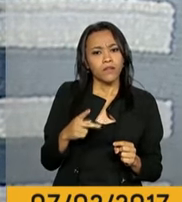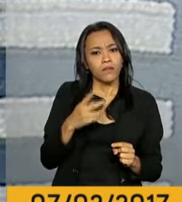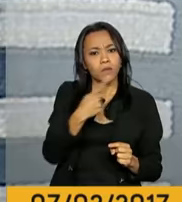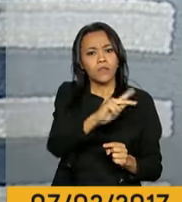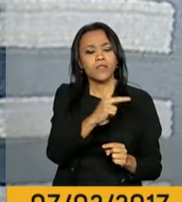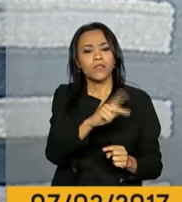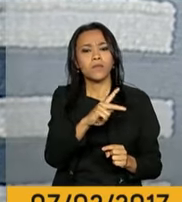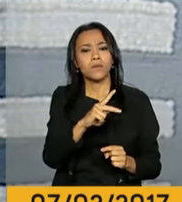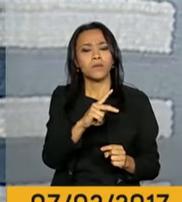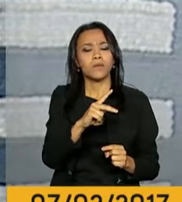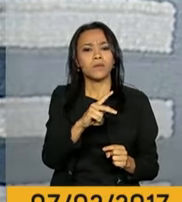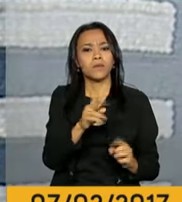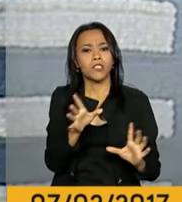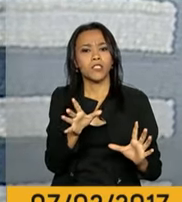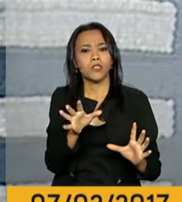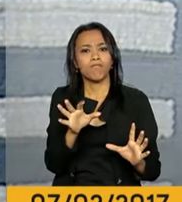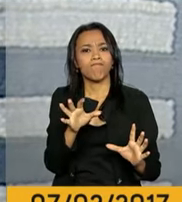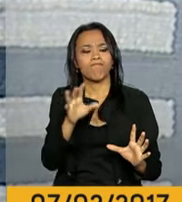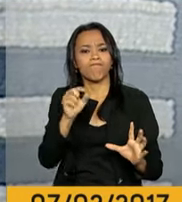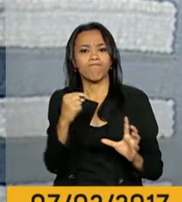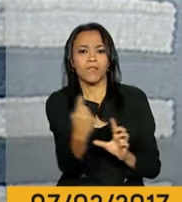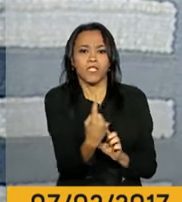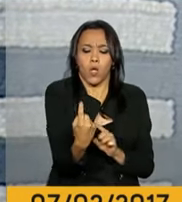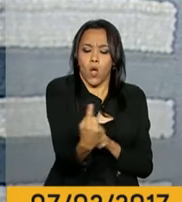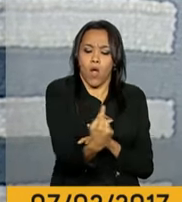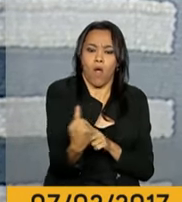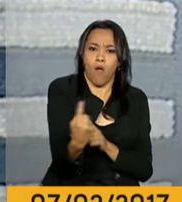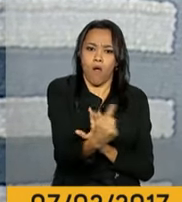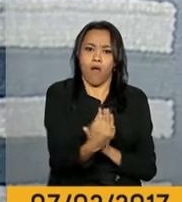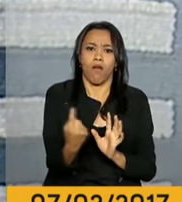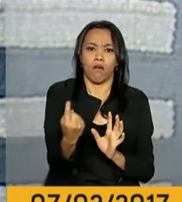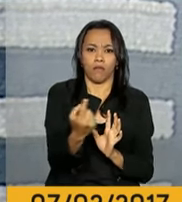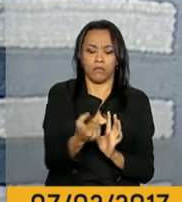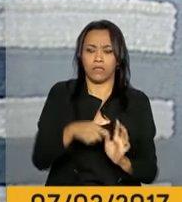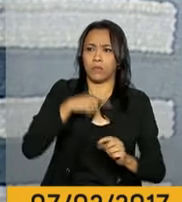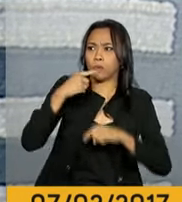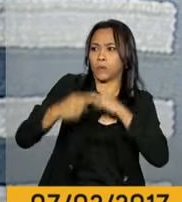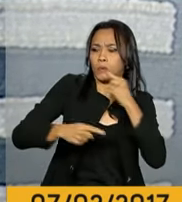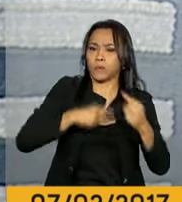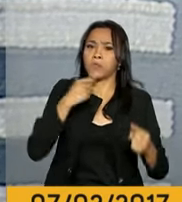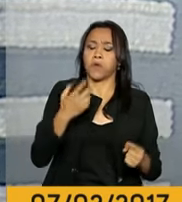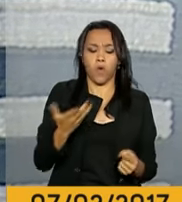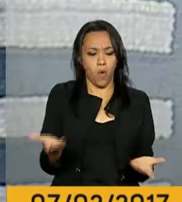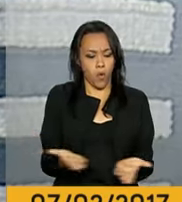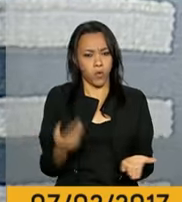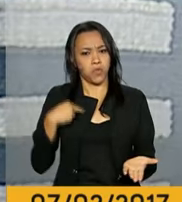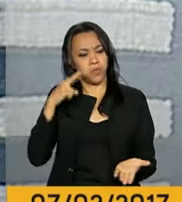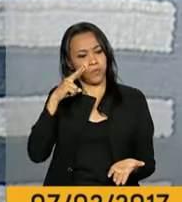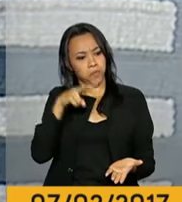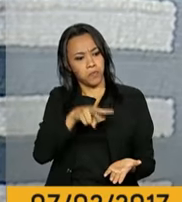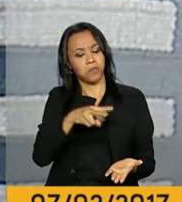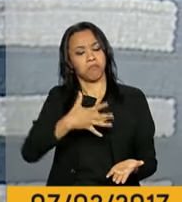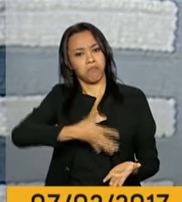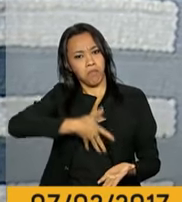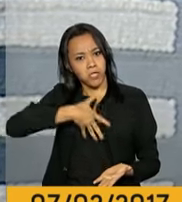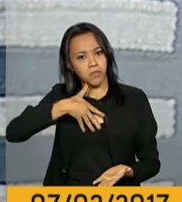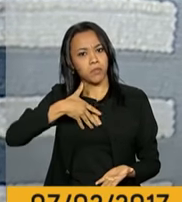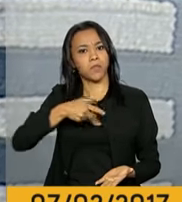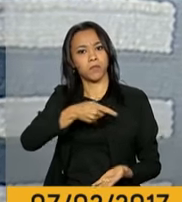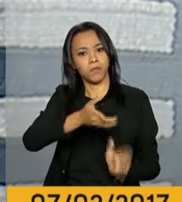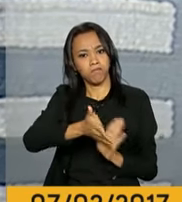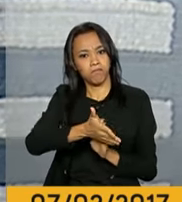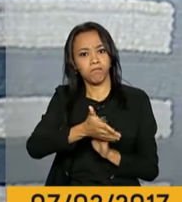Panorama certezas devo dizer é motivo de nossa admiração e de nosso